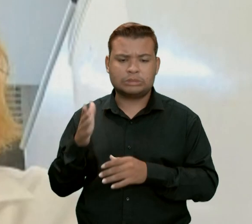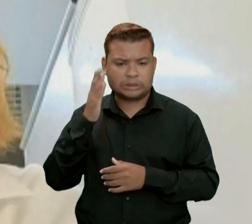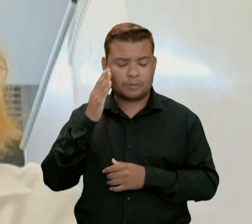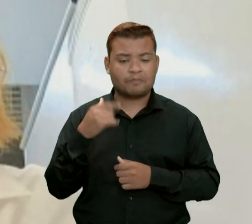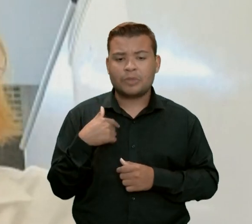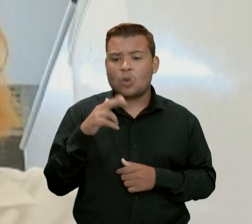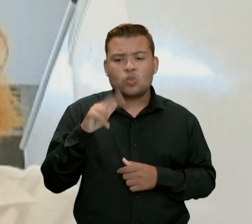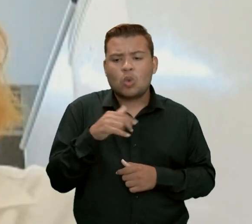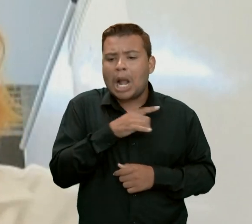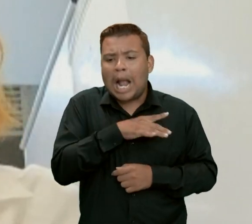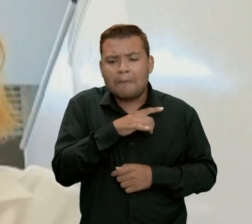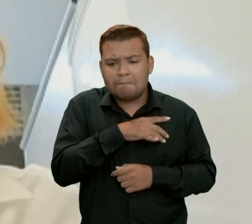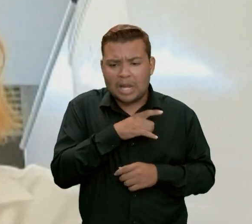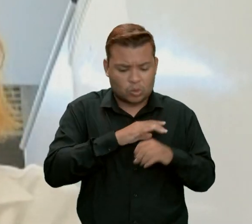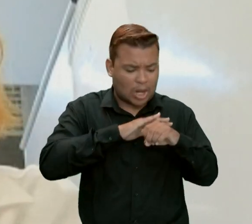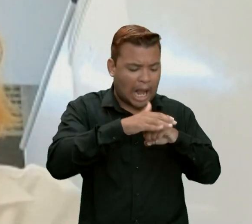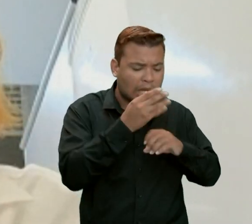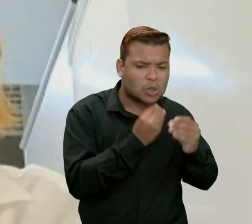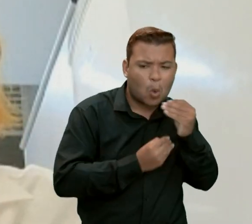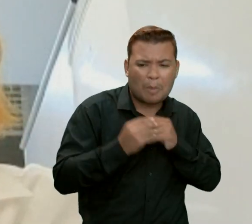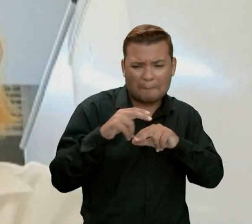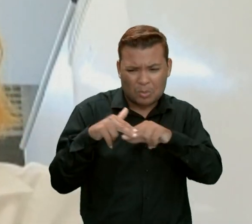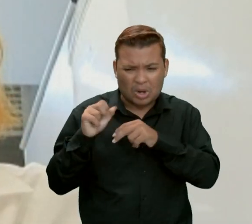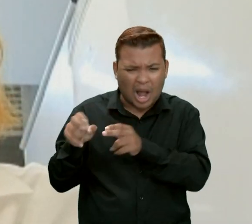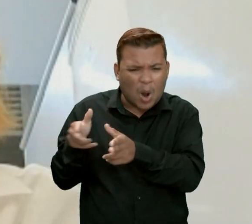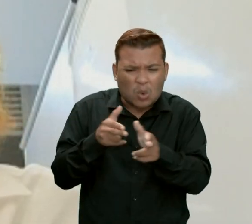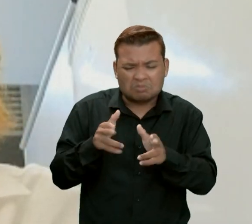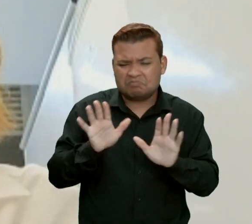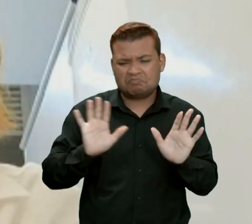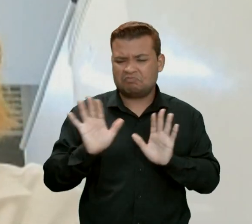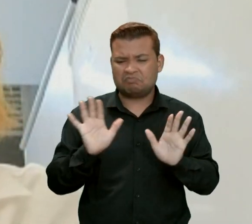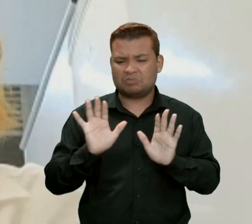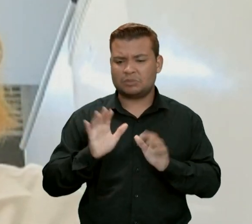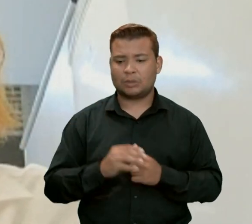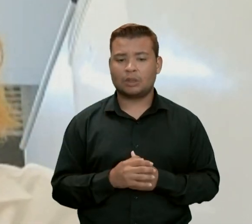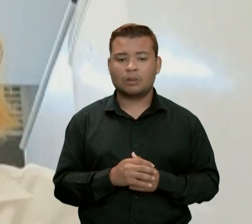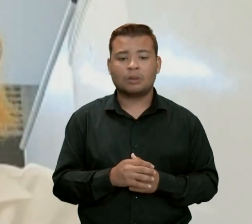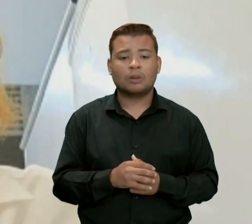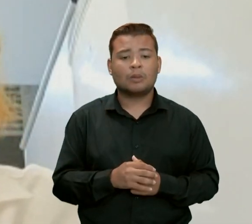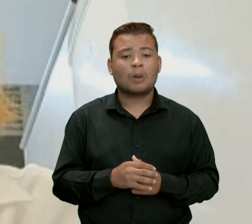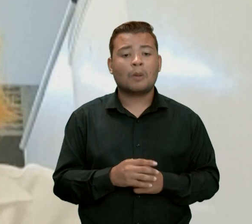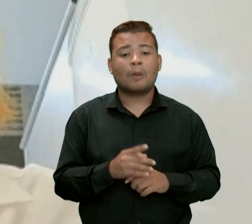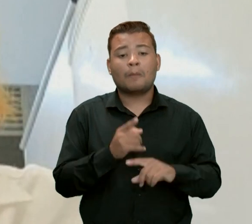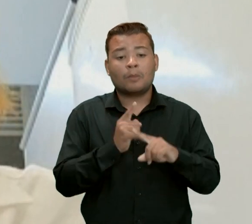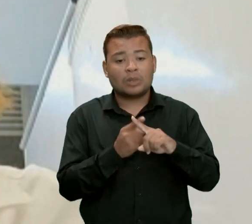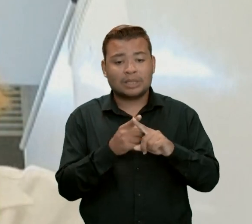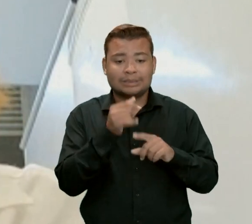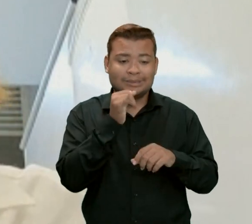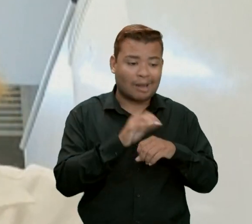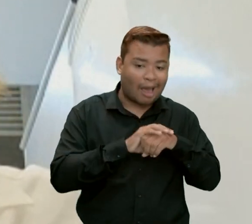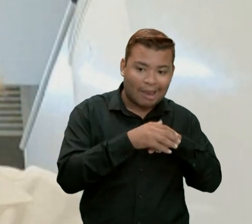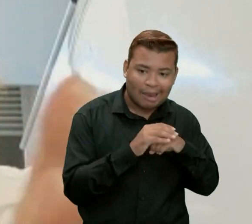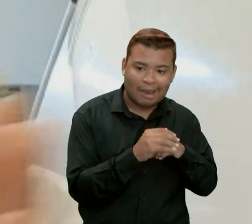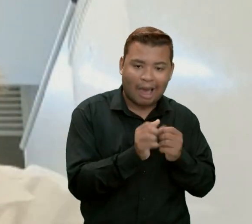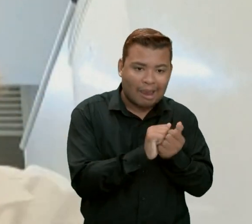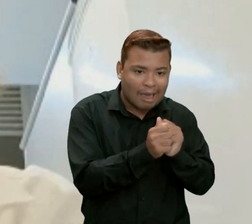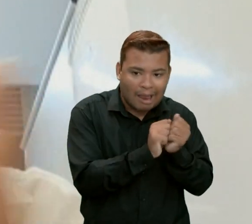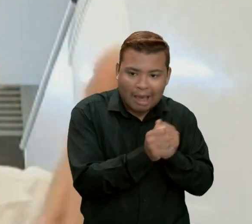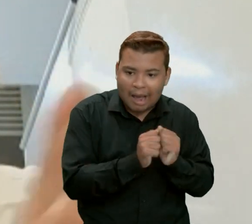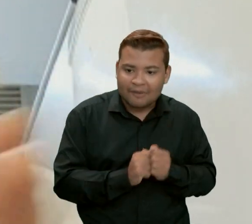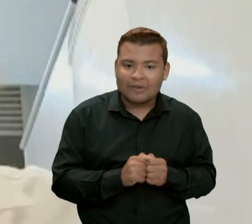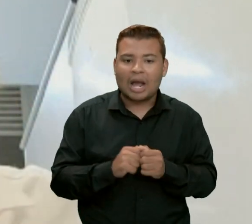casca por conta de agrotóxico, porque não tem como você também lavar, fazer nada que vai